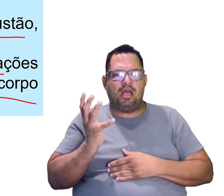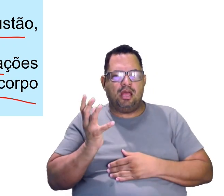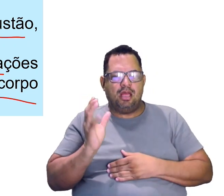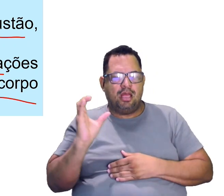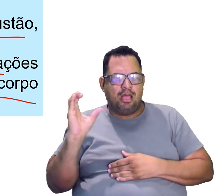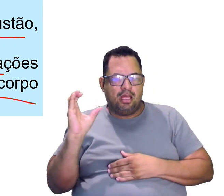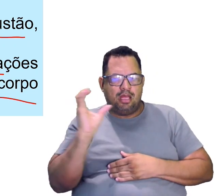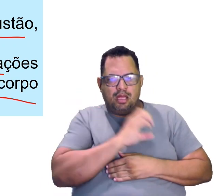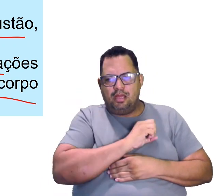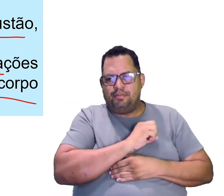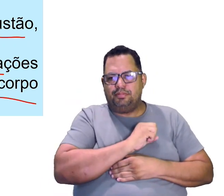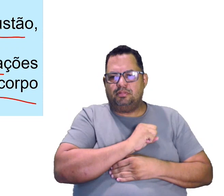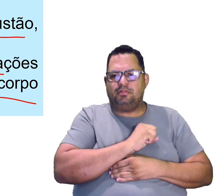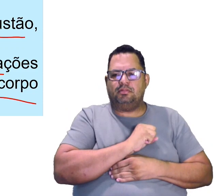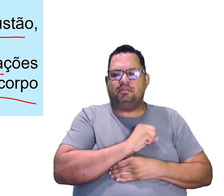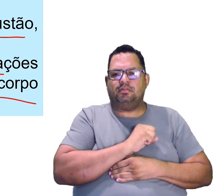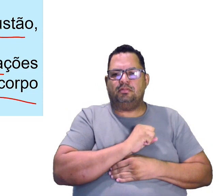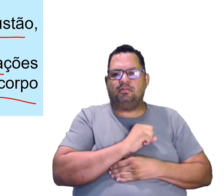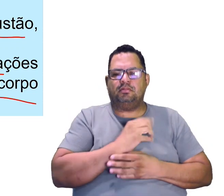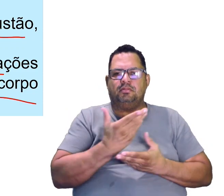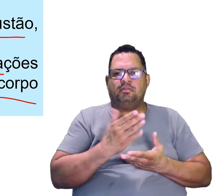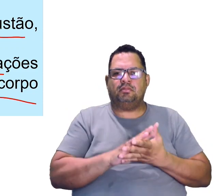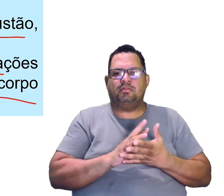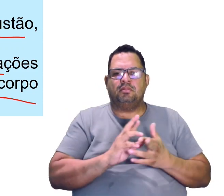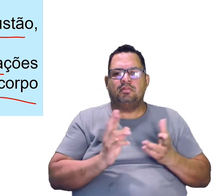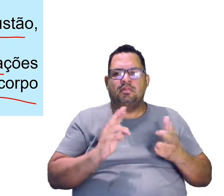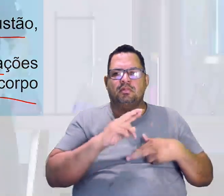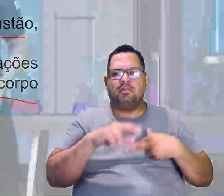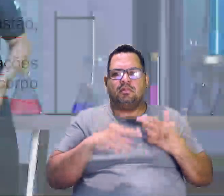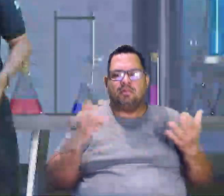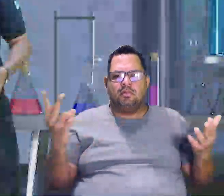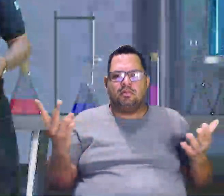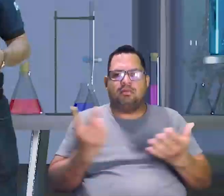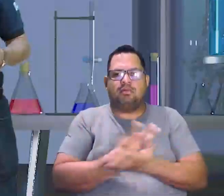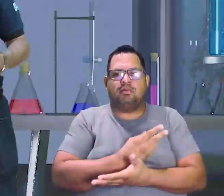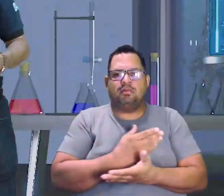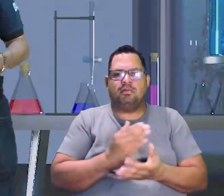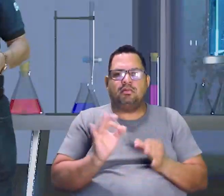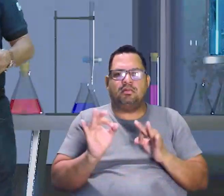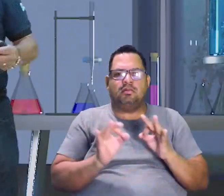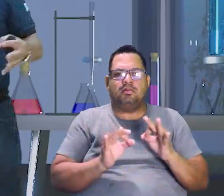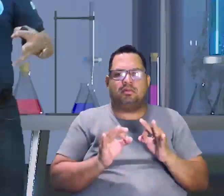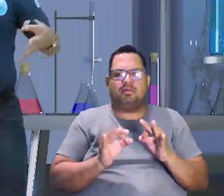é instantânea. Quer dizer, a reação química aconteceu,